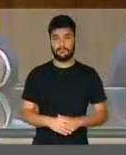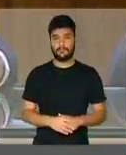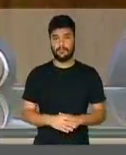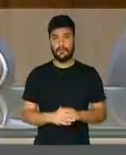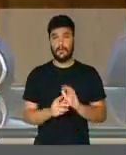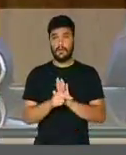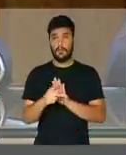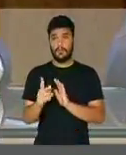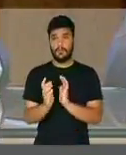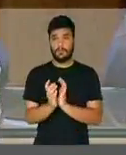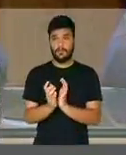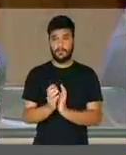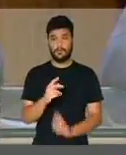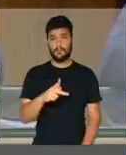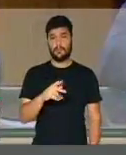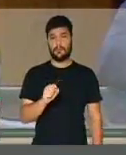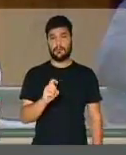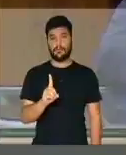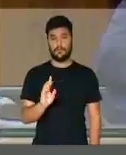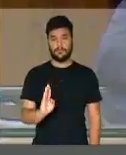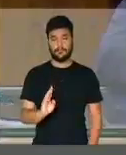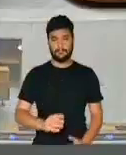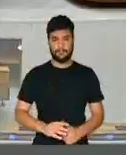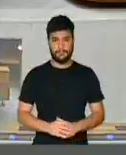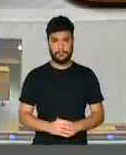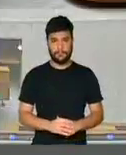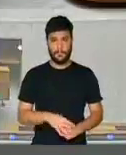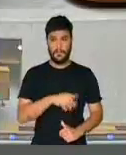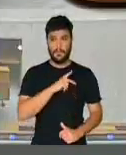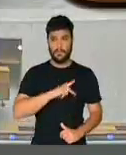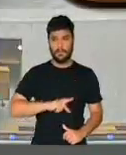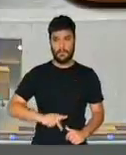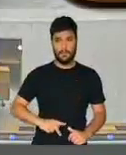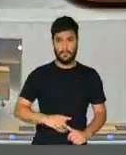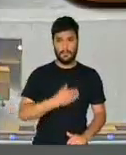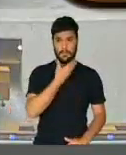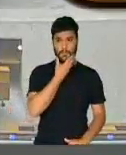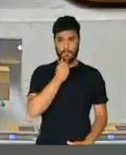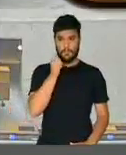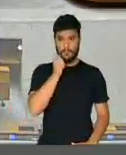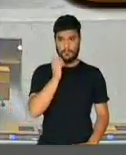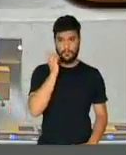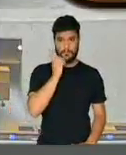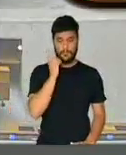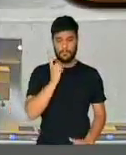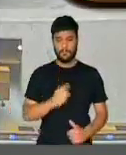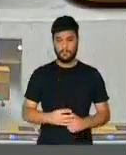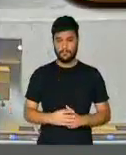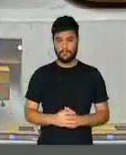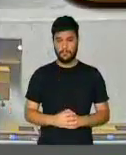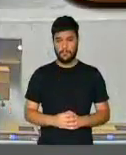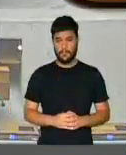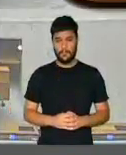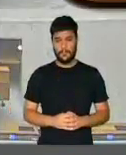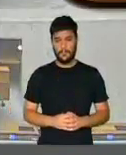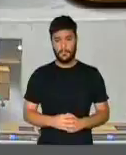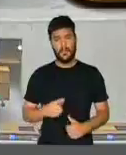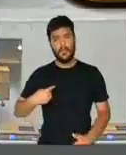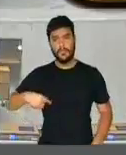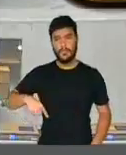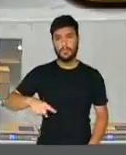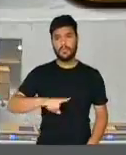pelo seu partido, o PSDB. Senhor presidente, senhores deputados, ainda que cada vez